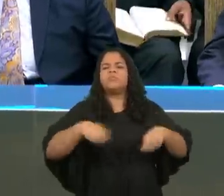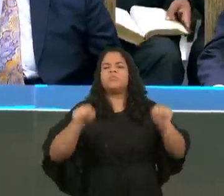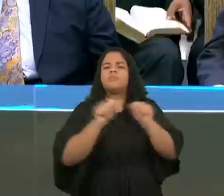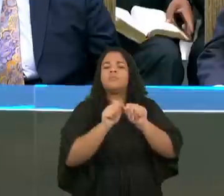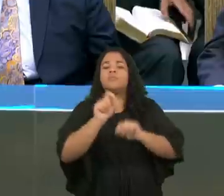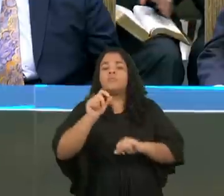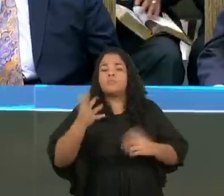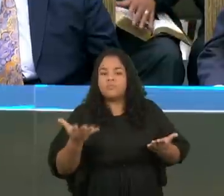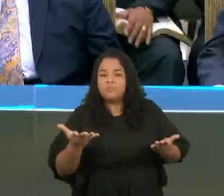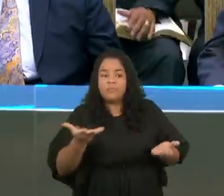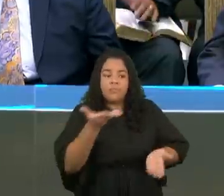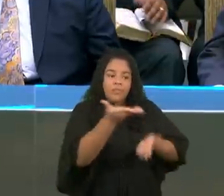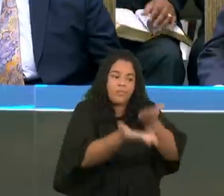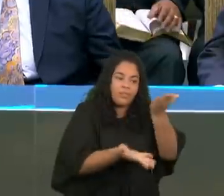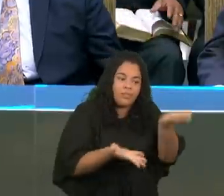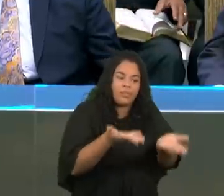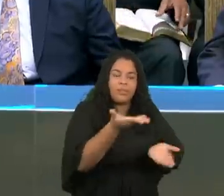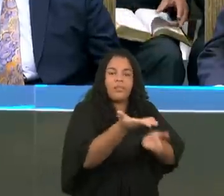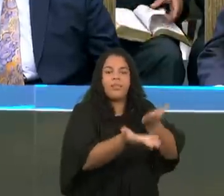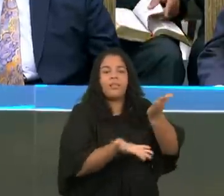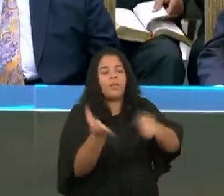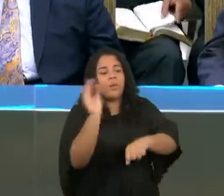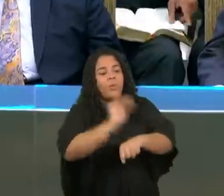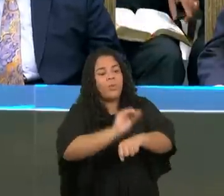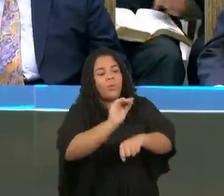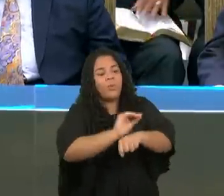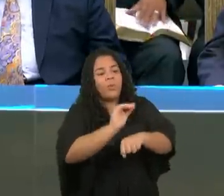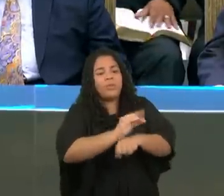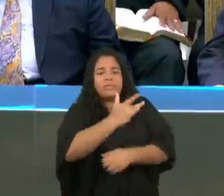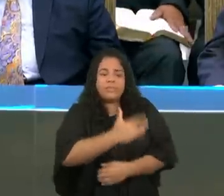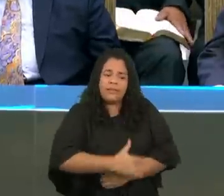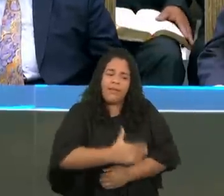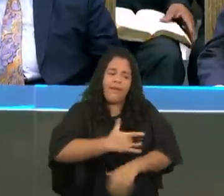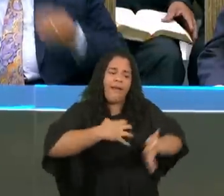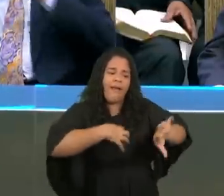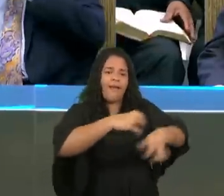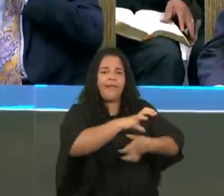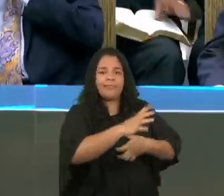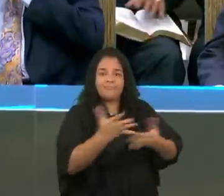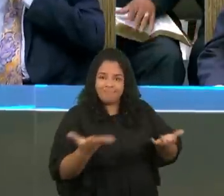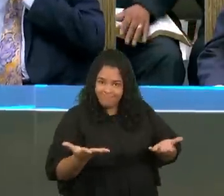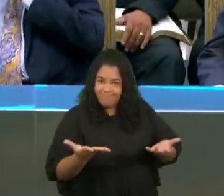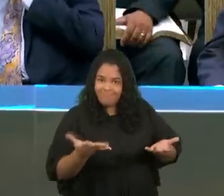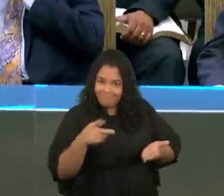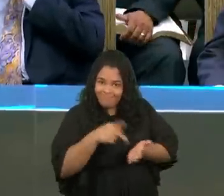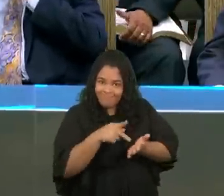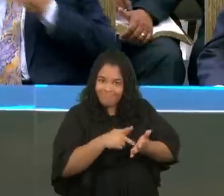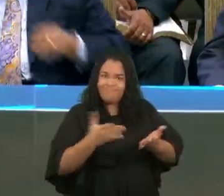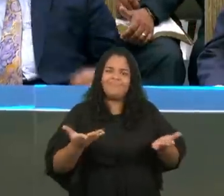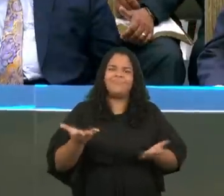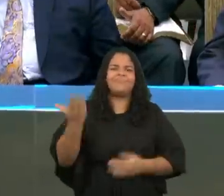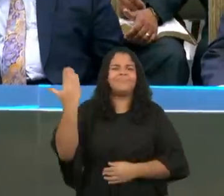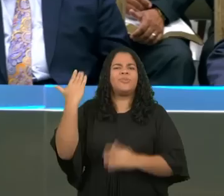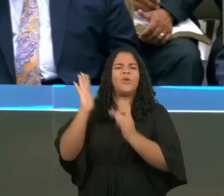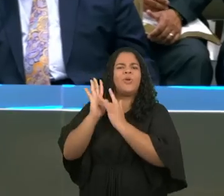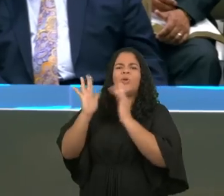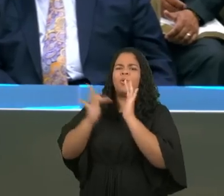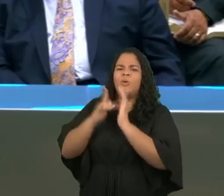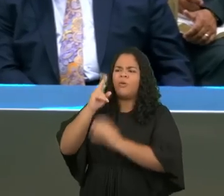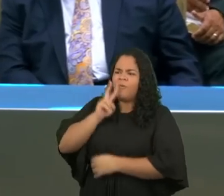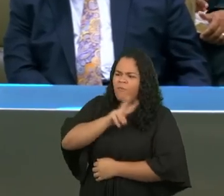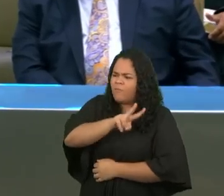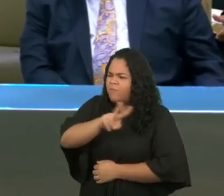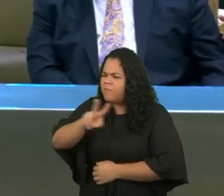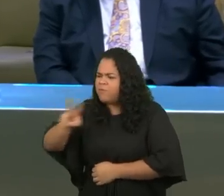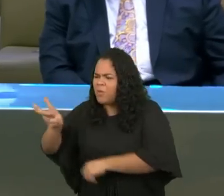Você vai cuidar dela, por compaixão. É assim ou não é? Jesus curava os enfermos por